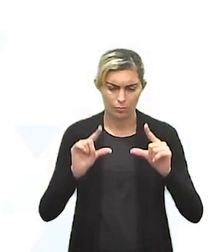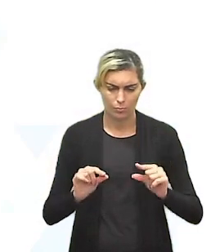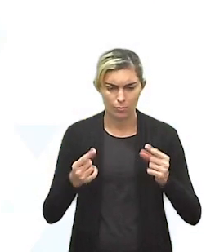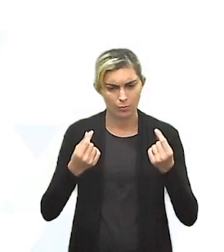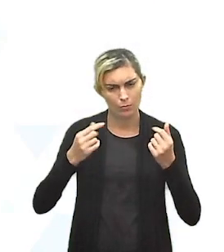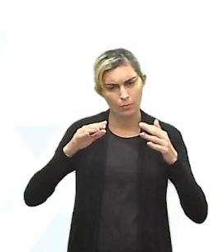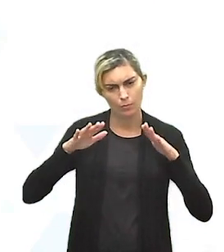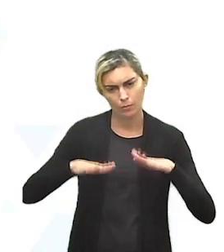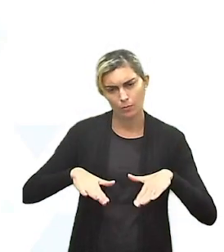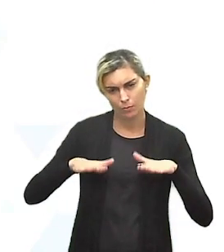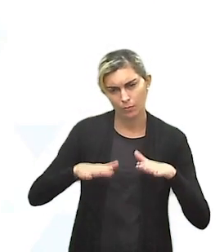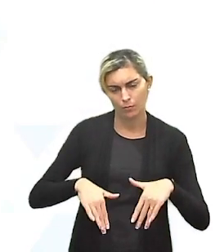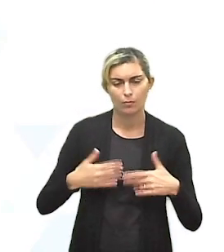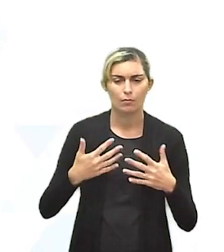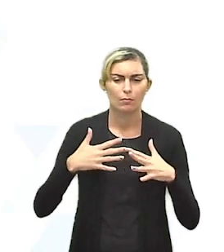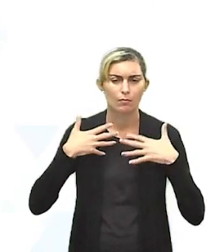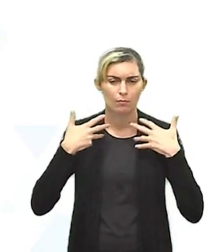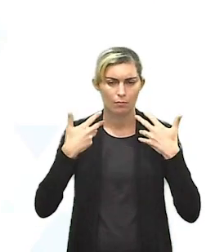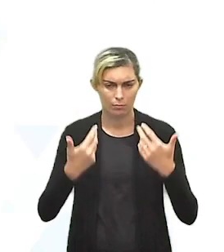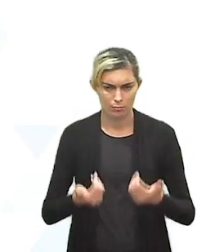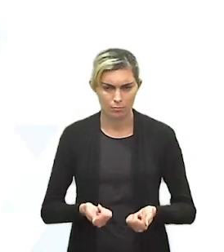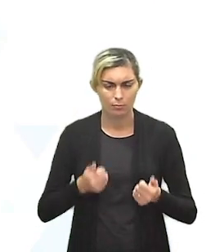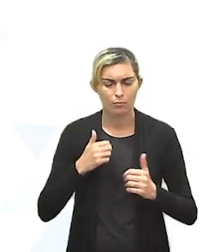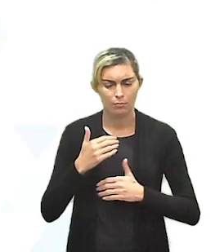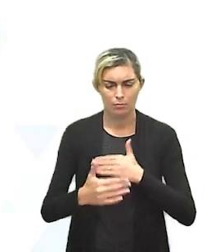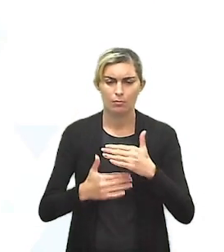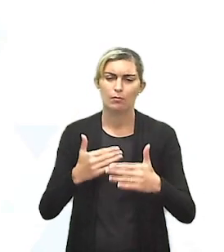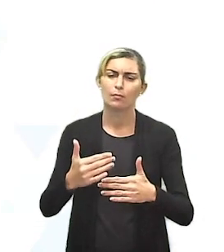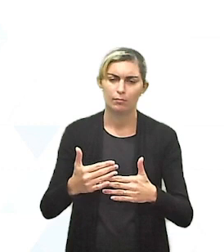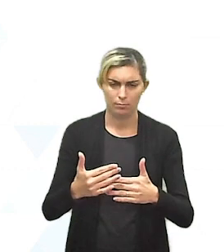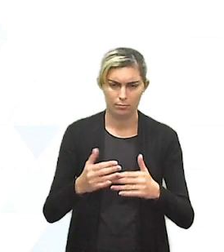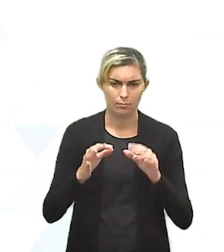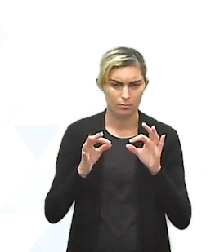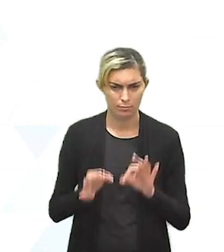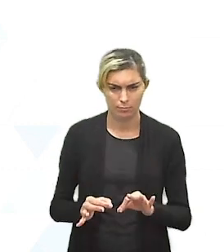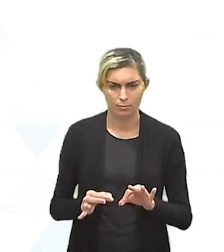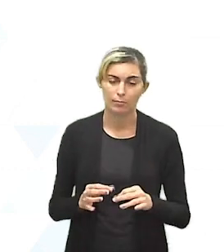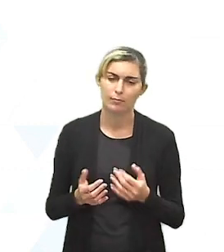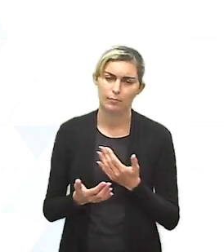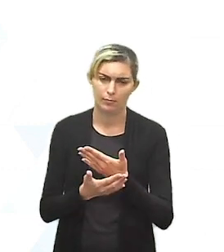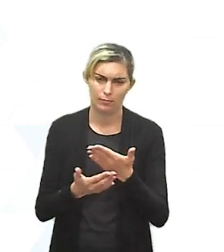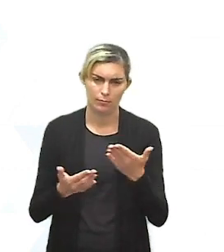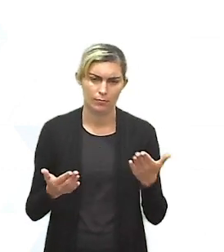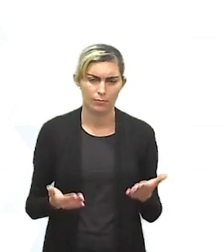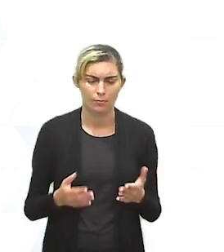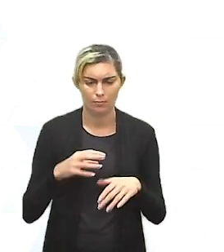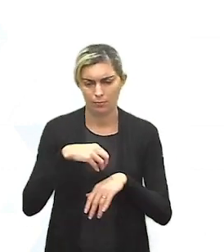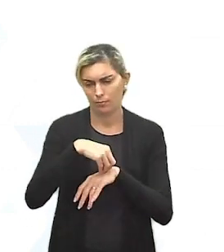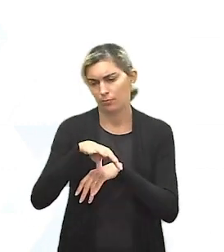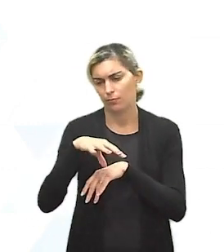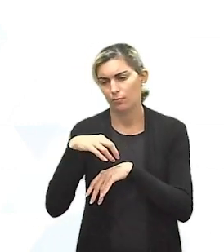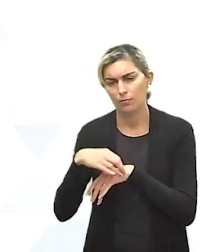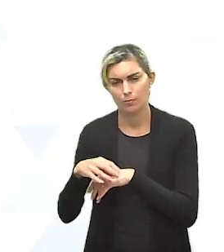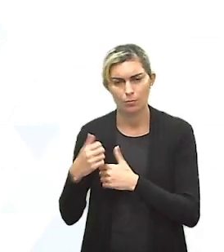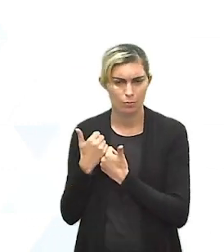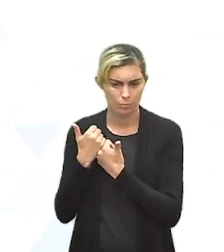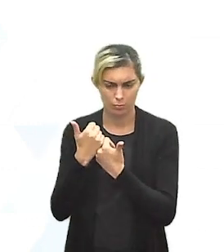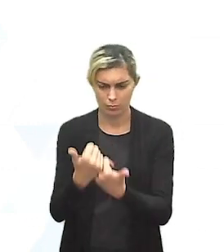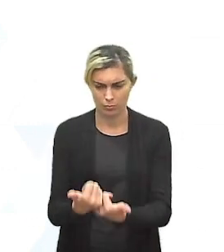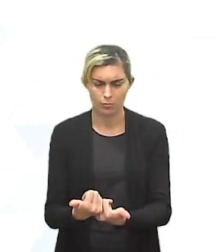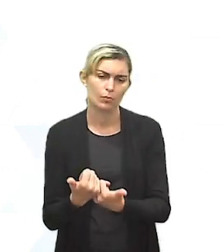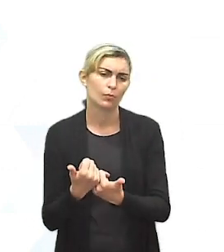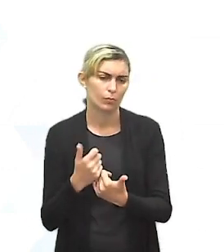custo, melhorando a produtividade, certo? Ele fornece suporte às tomadas